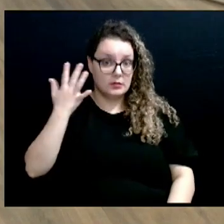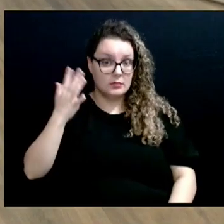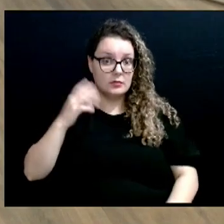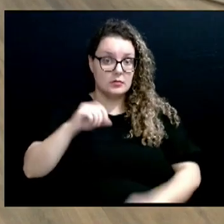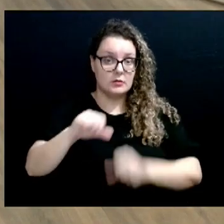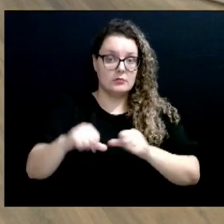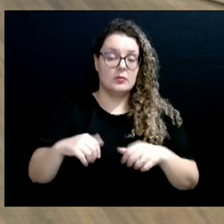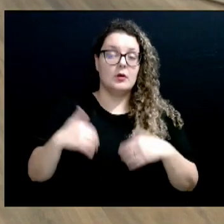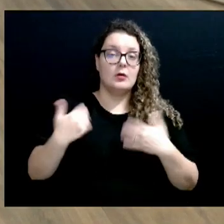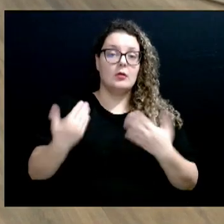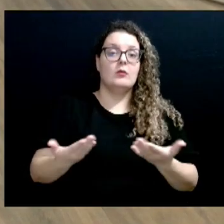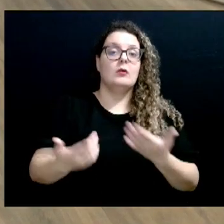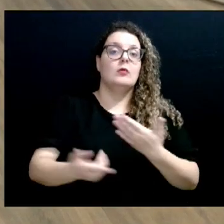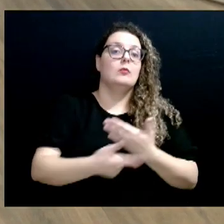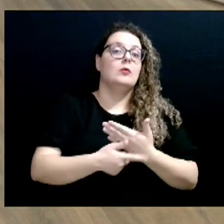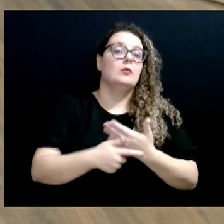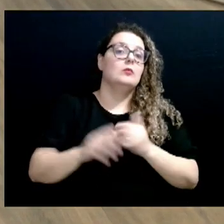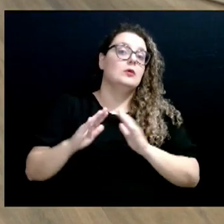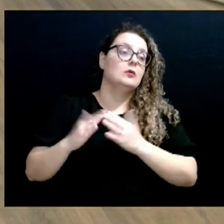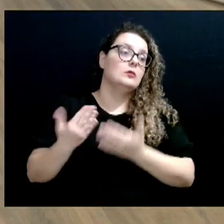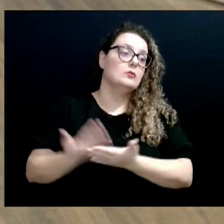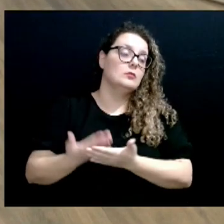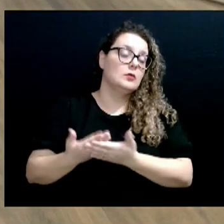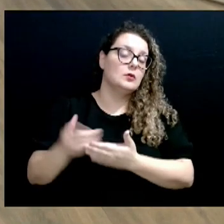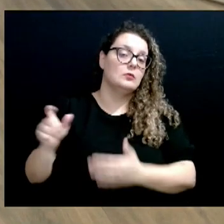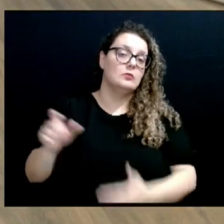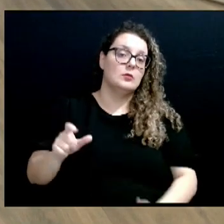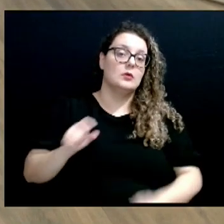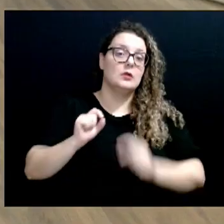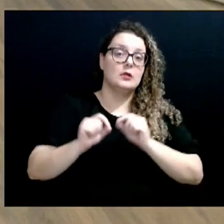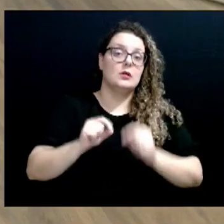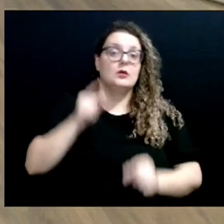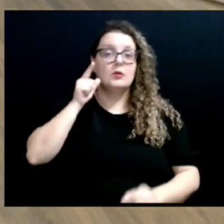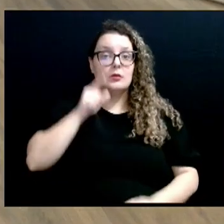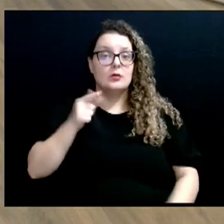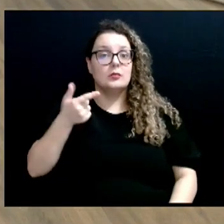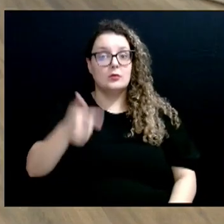o papel da autoescola? Quem conseguir se manter no mercado?